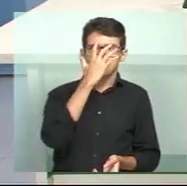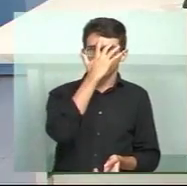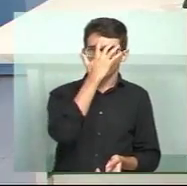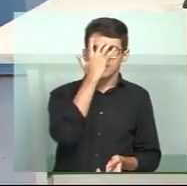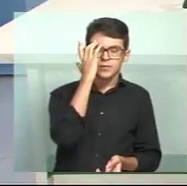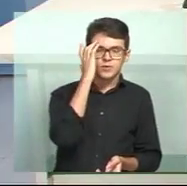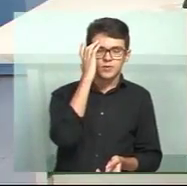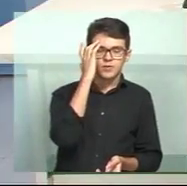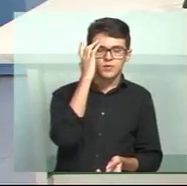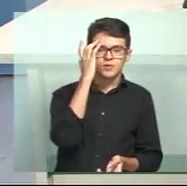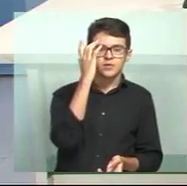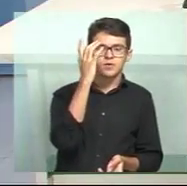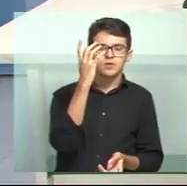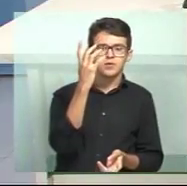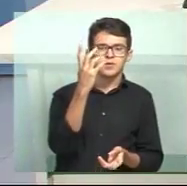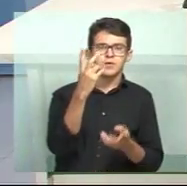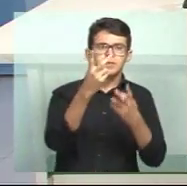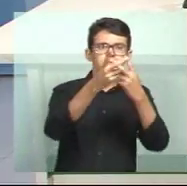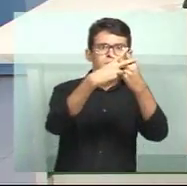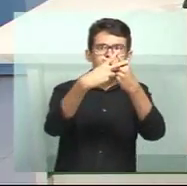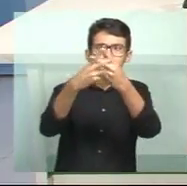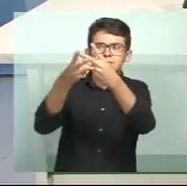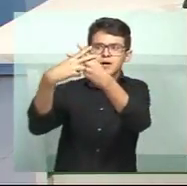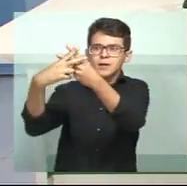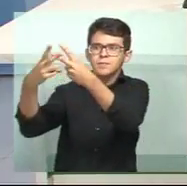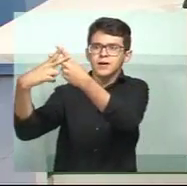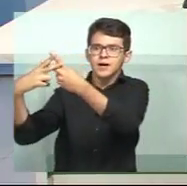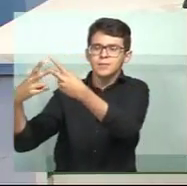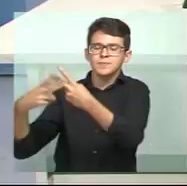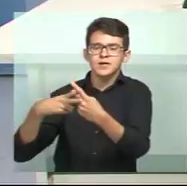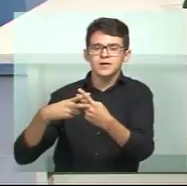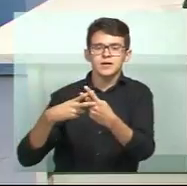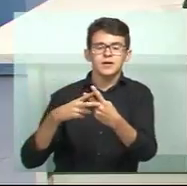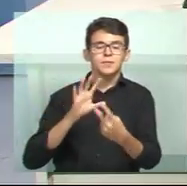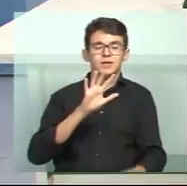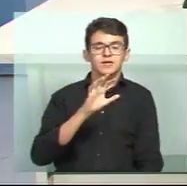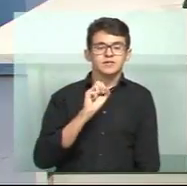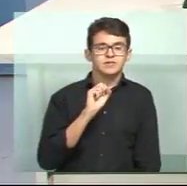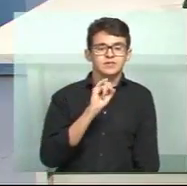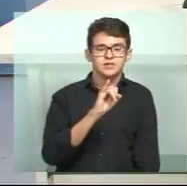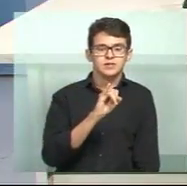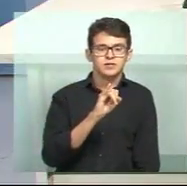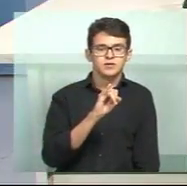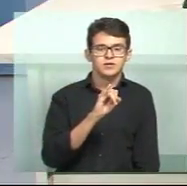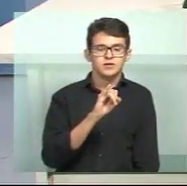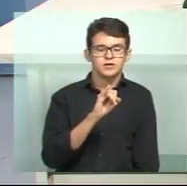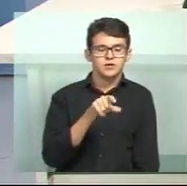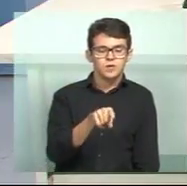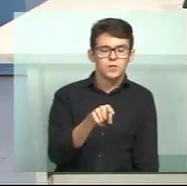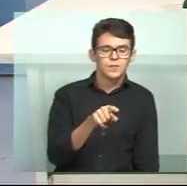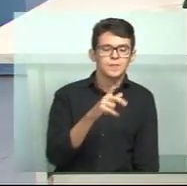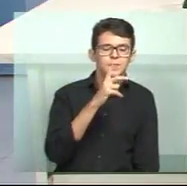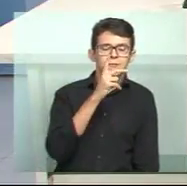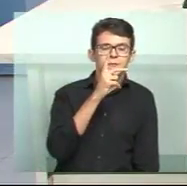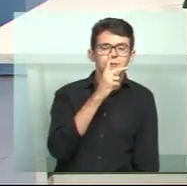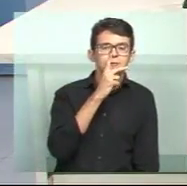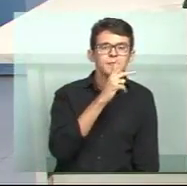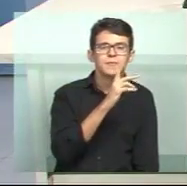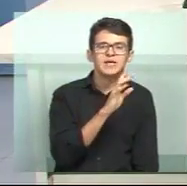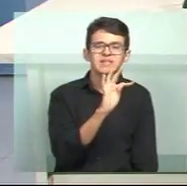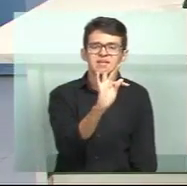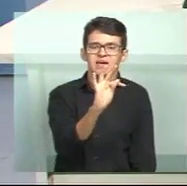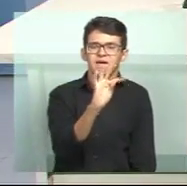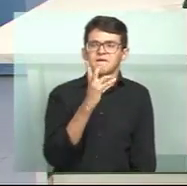um João Pedro Stedley como defensor? Como defensor? Como é que estava esse país? Então, Luiz,